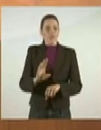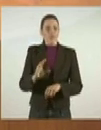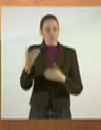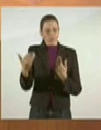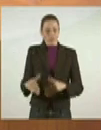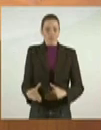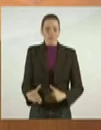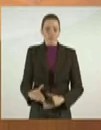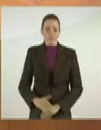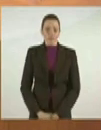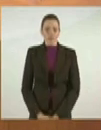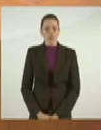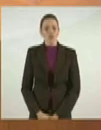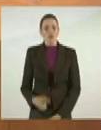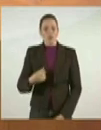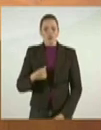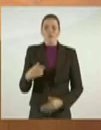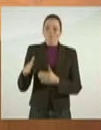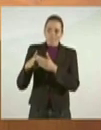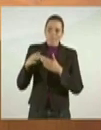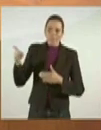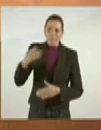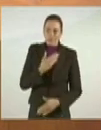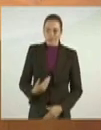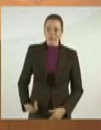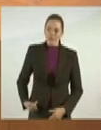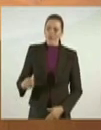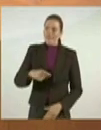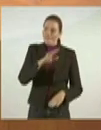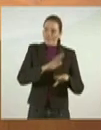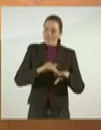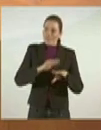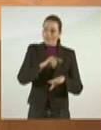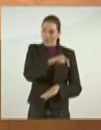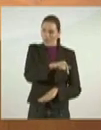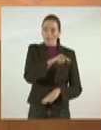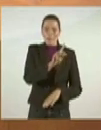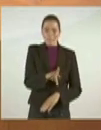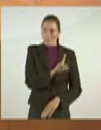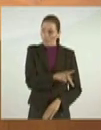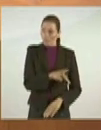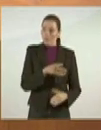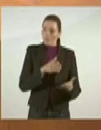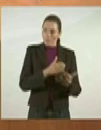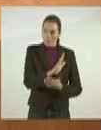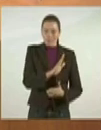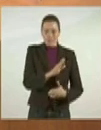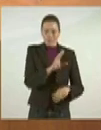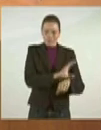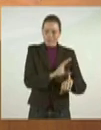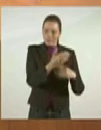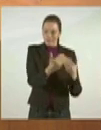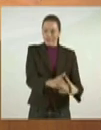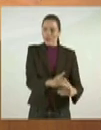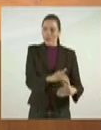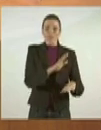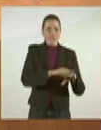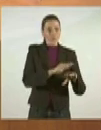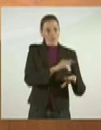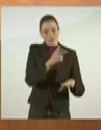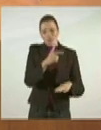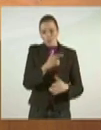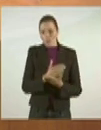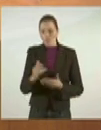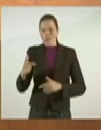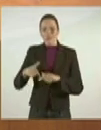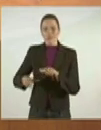mesmos conversando com o presidente da Comissão de educação pode Deputado Roberto costas Roberto Costa